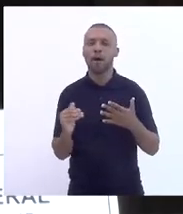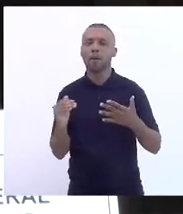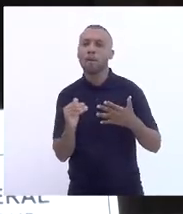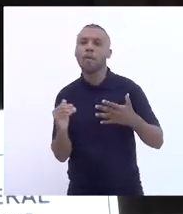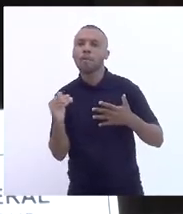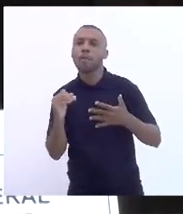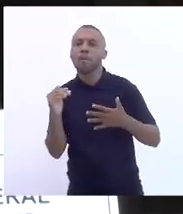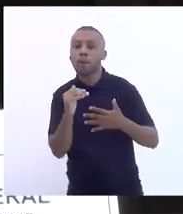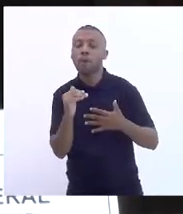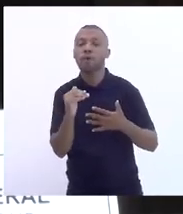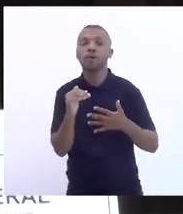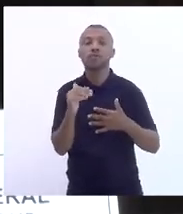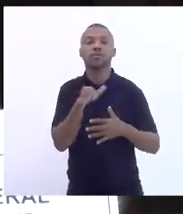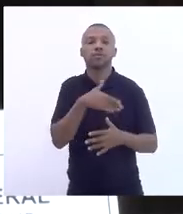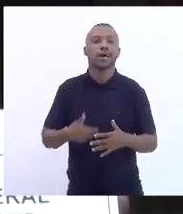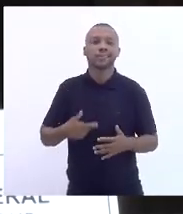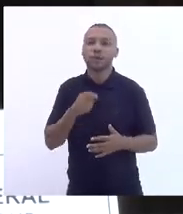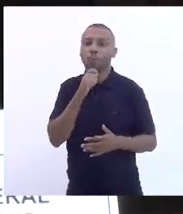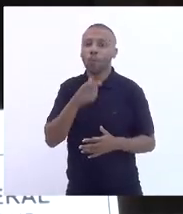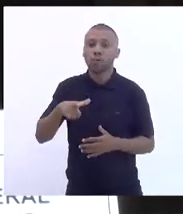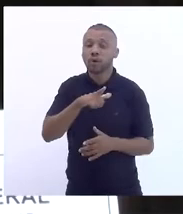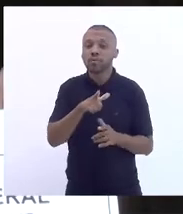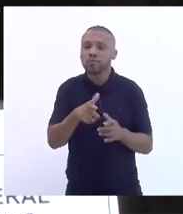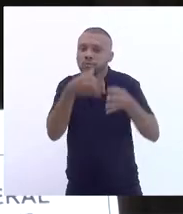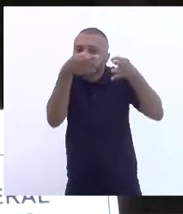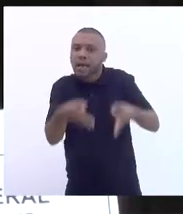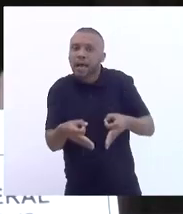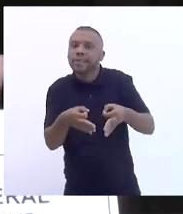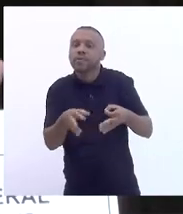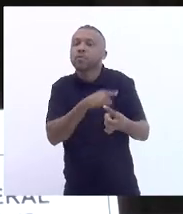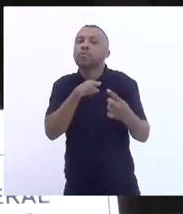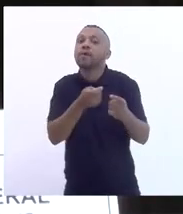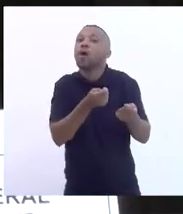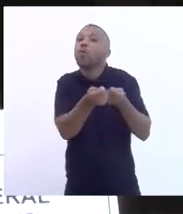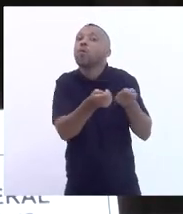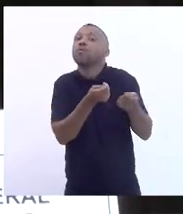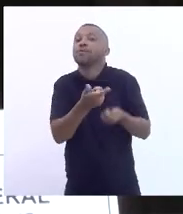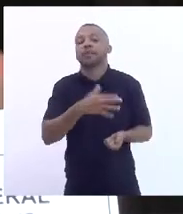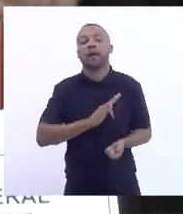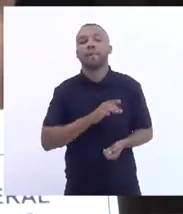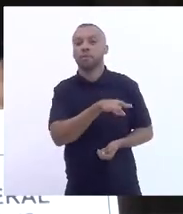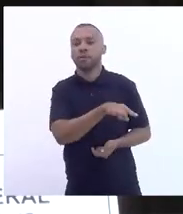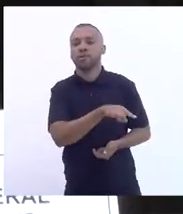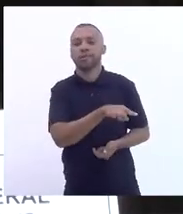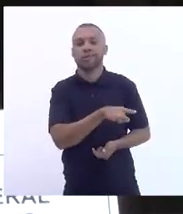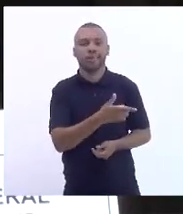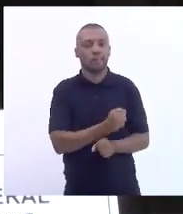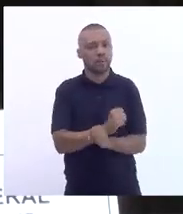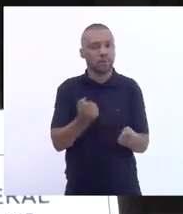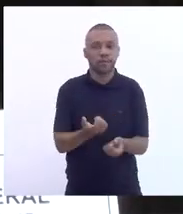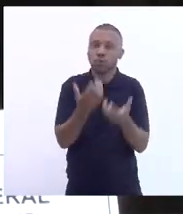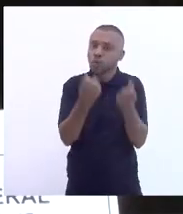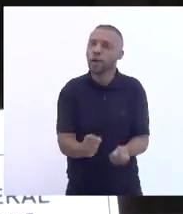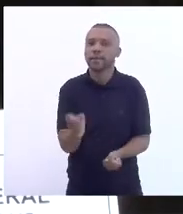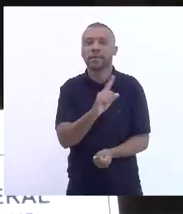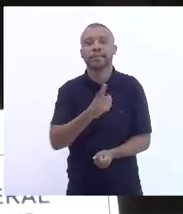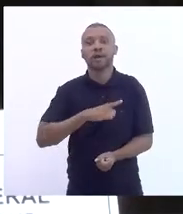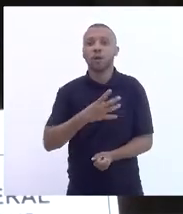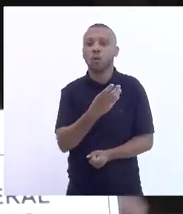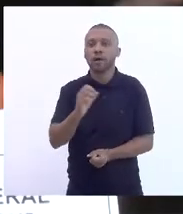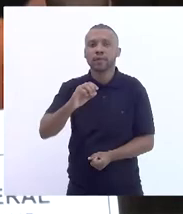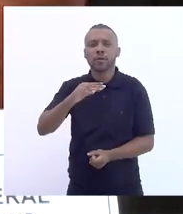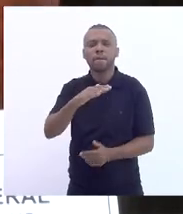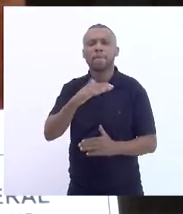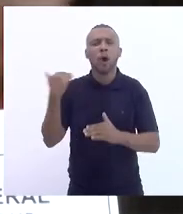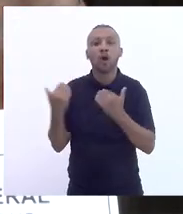são efetivos no controle externo das polícias preciso dizer isso preciso não é razoável de ter quase 200 mortos e